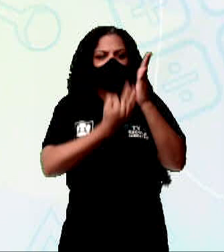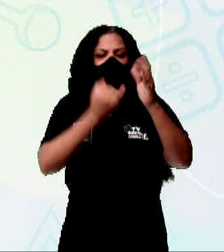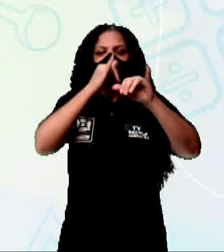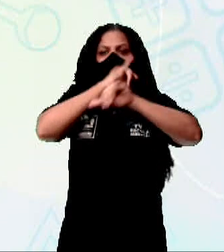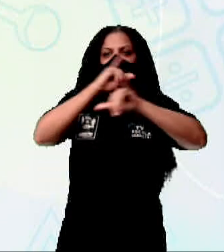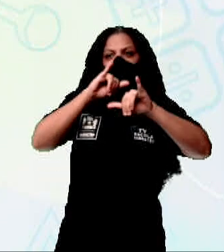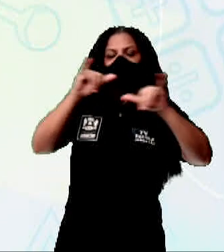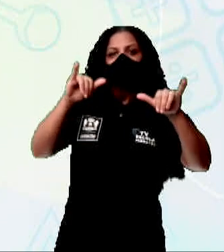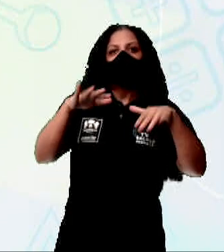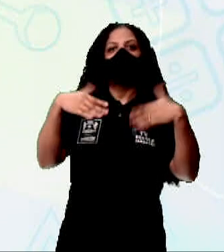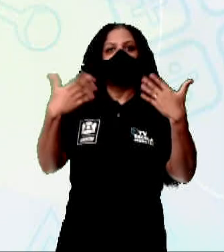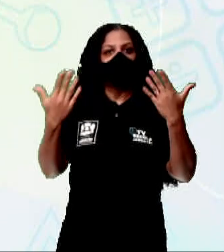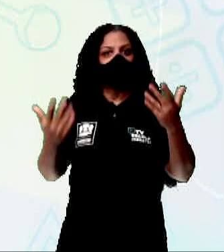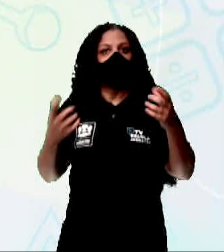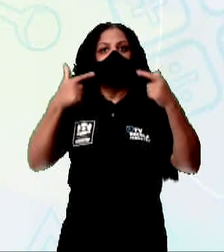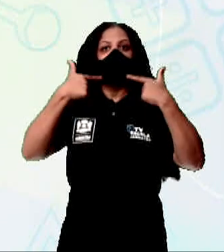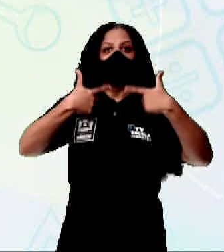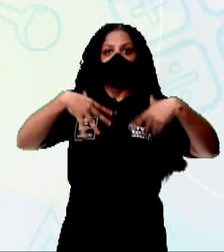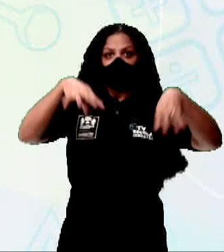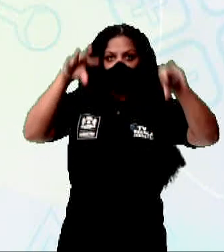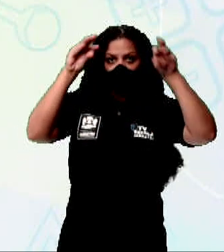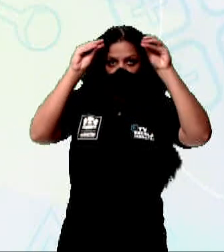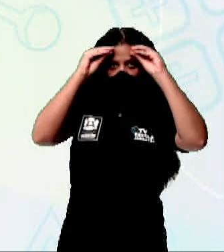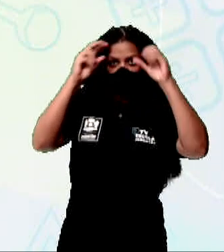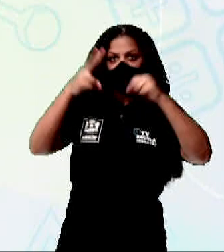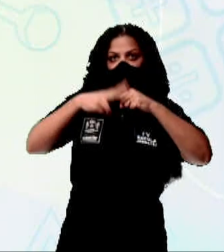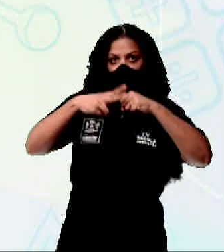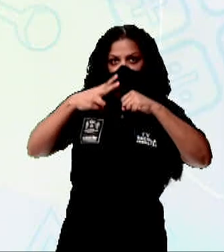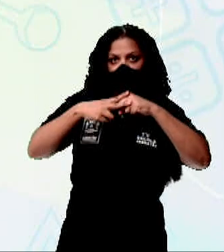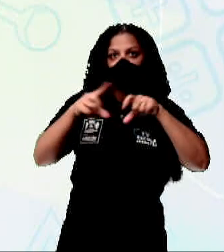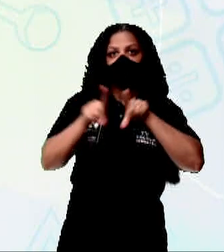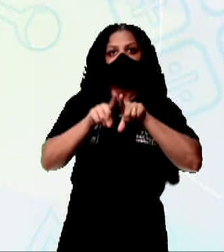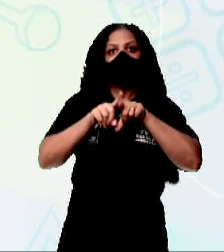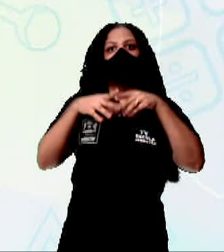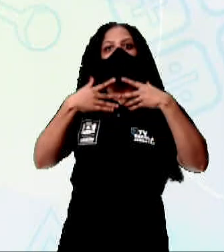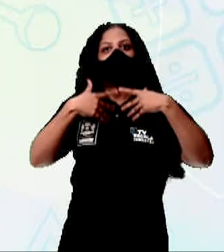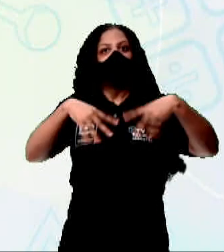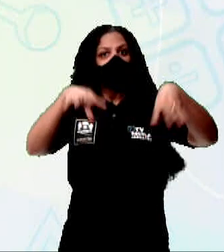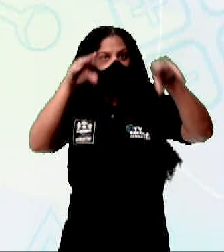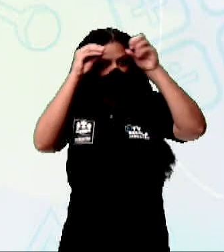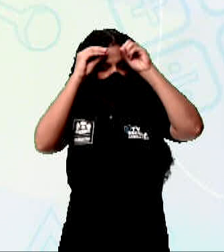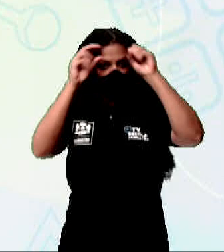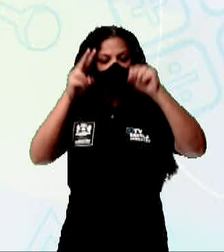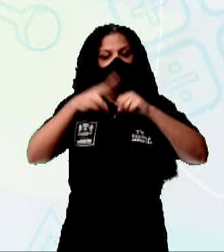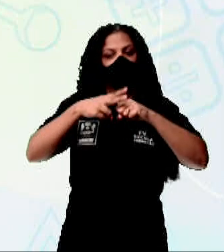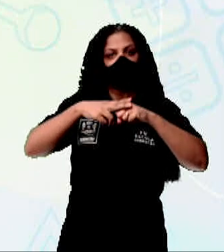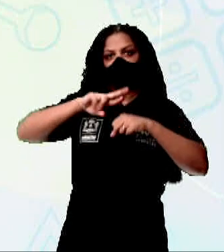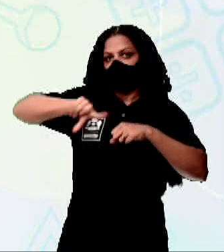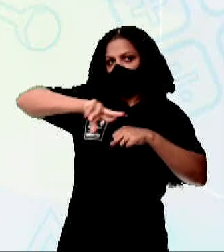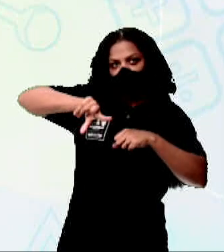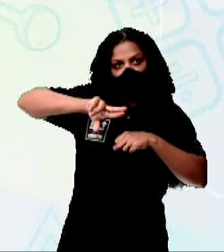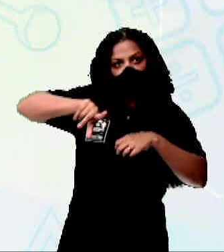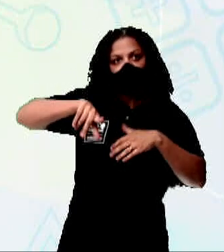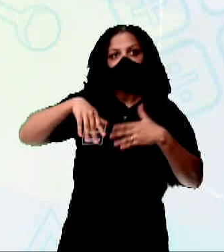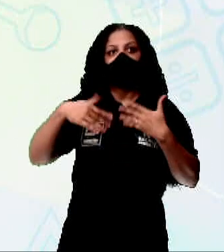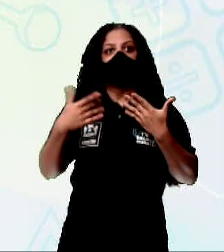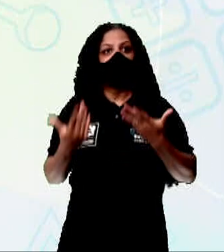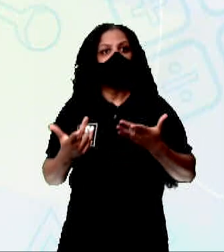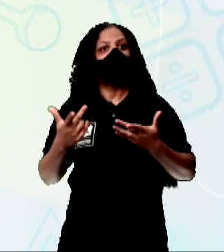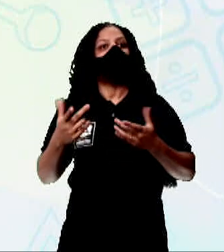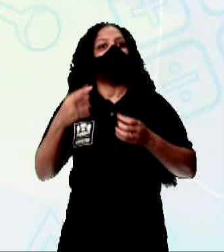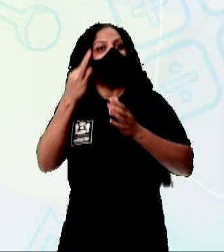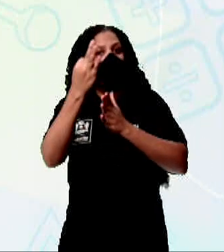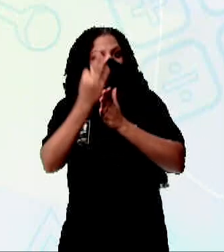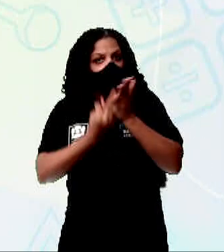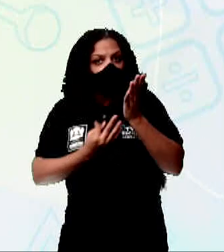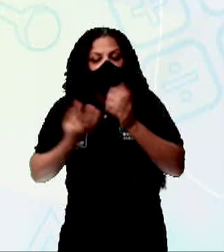linguagem verbal e não verbal, a presença de criatividade e humor, texto persuasivo com